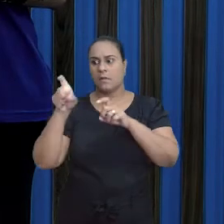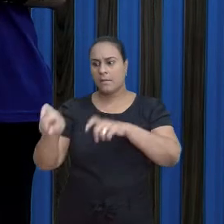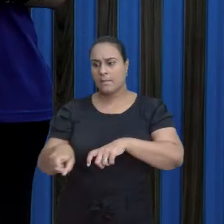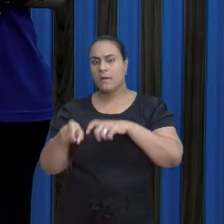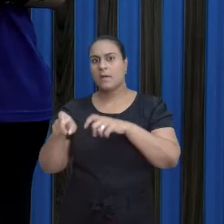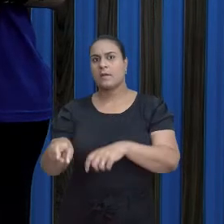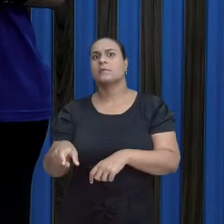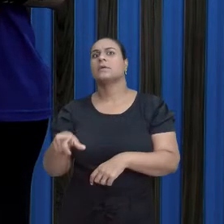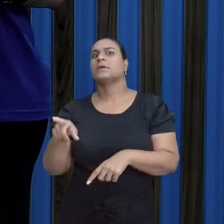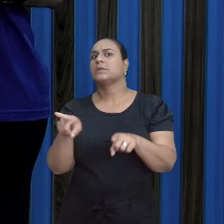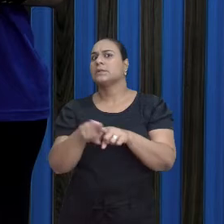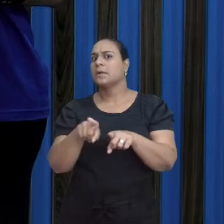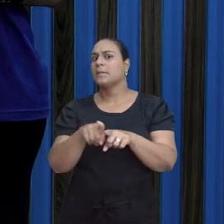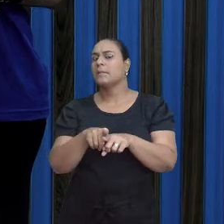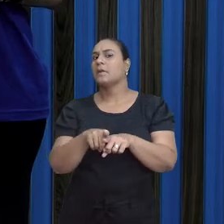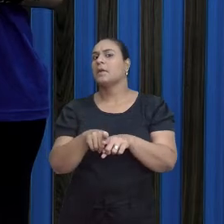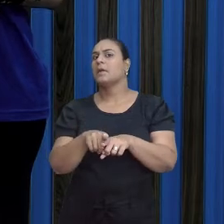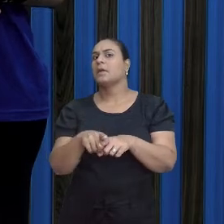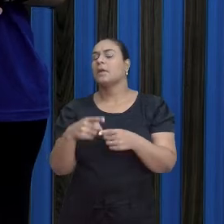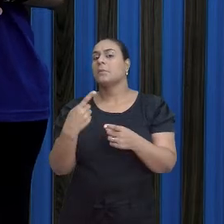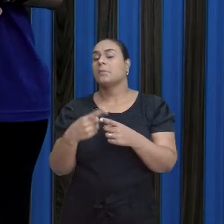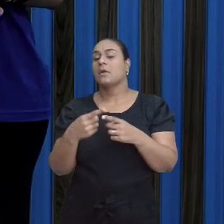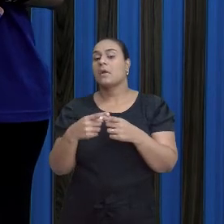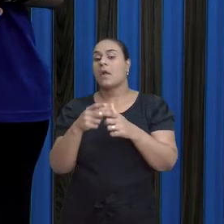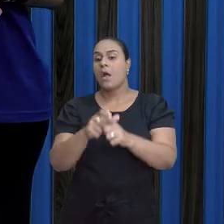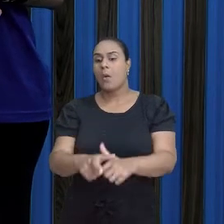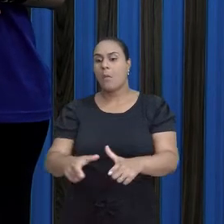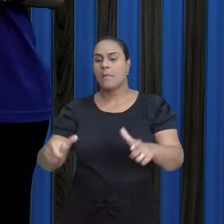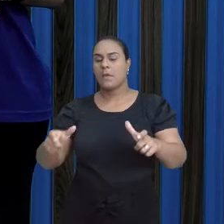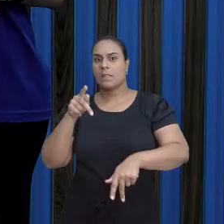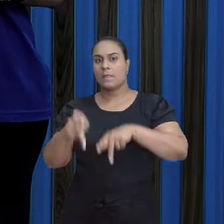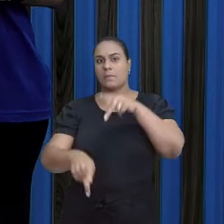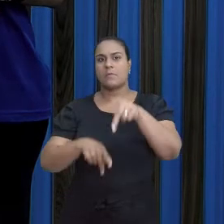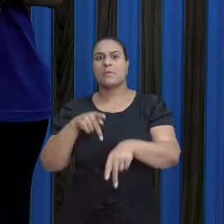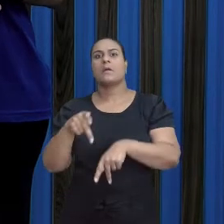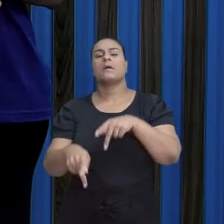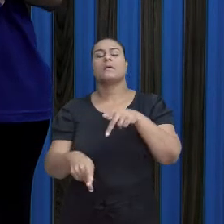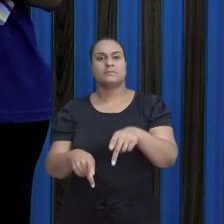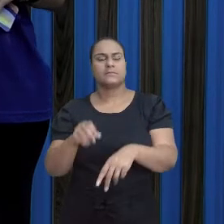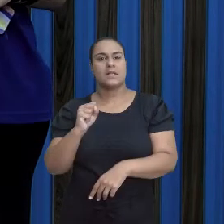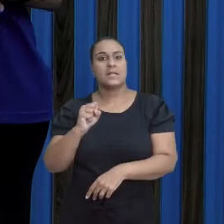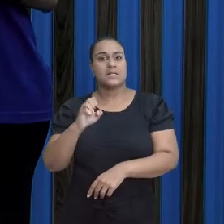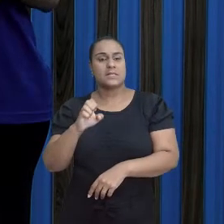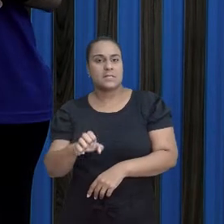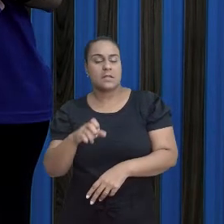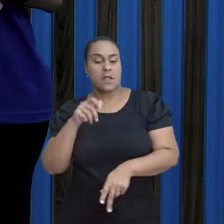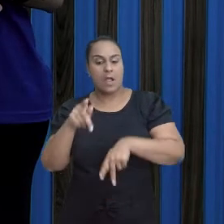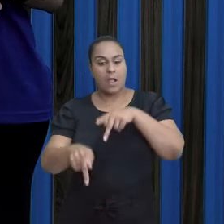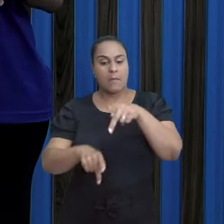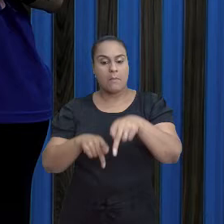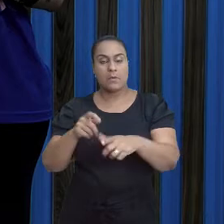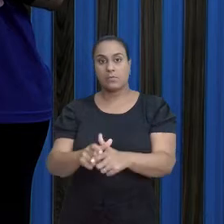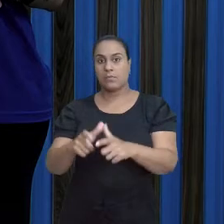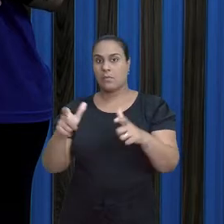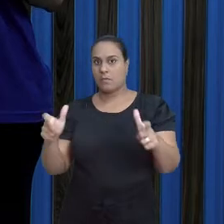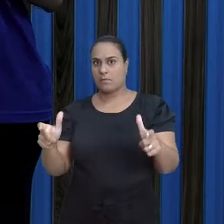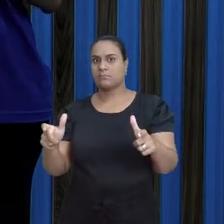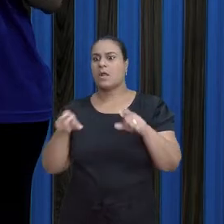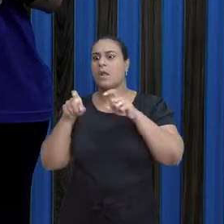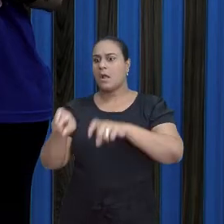com o aumento da população. Então, se aumenta a população, a gente também tem que aumentar essas regiões, mas a questão